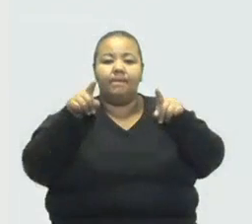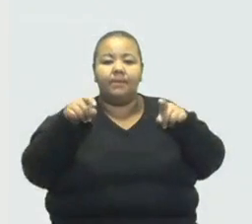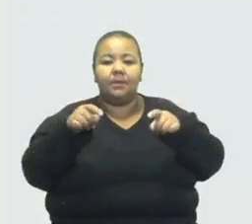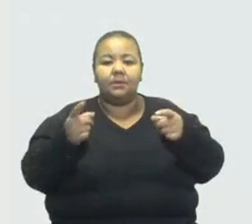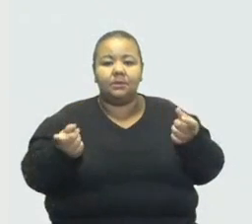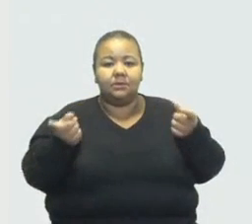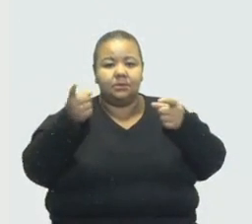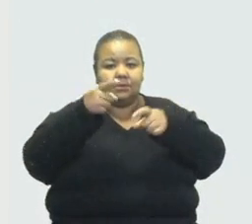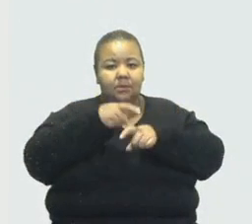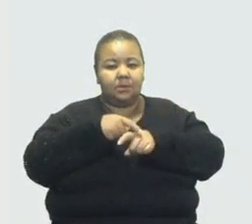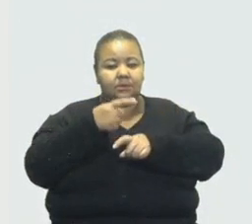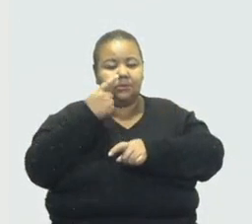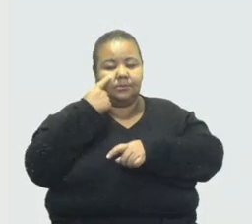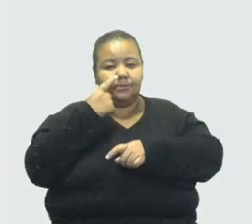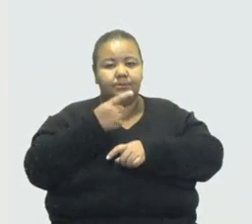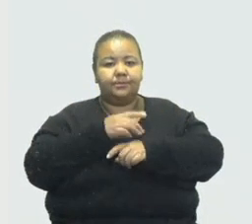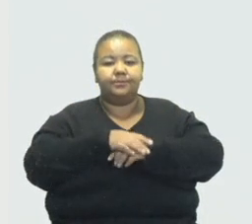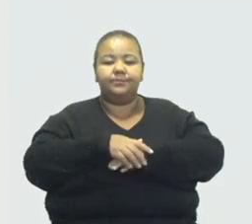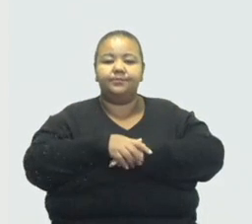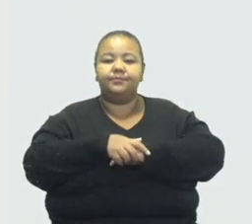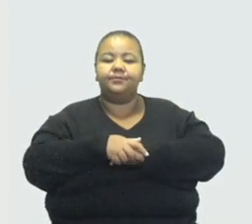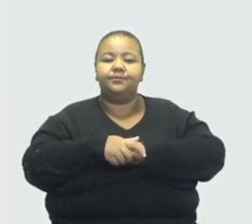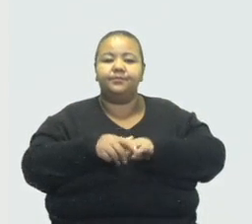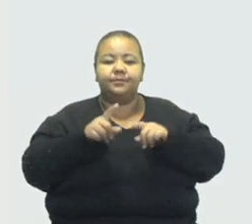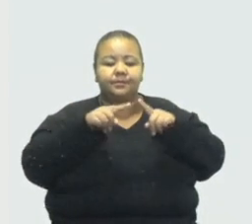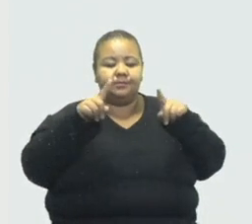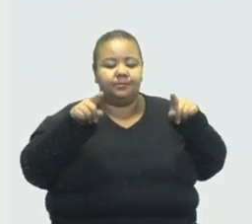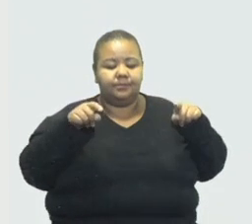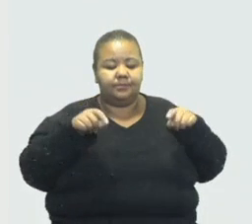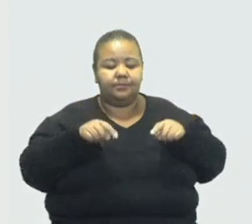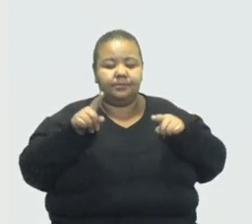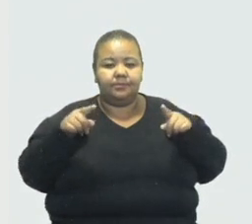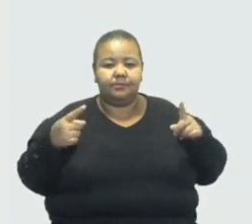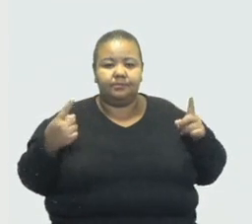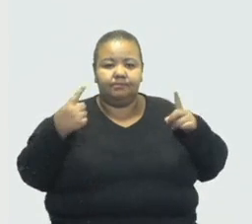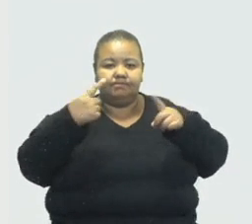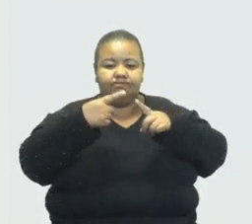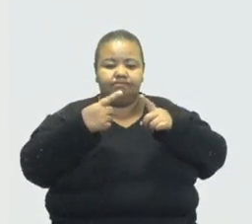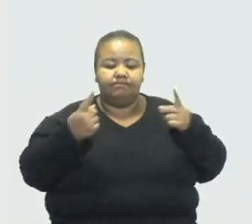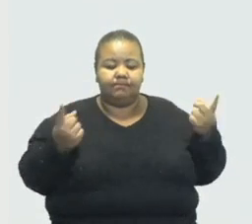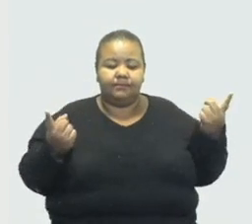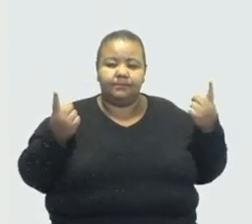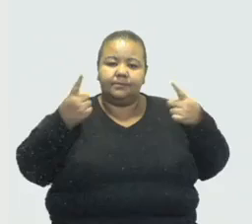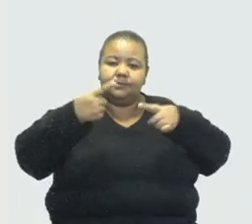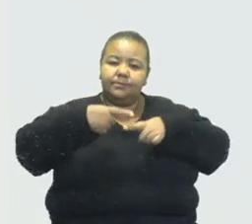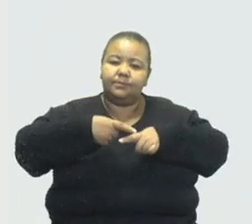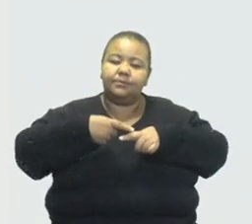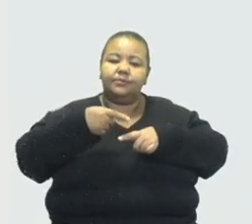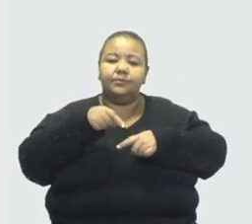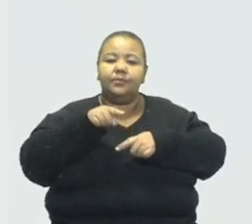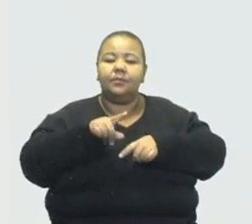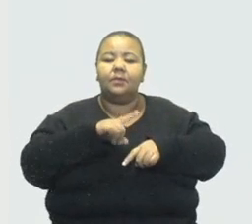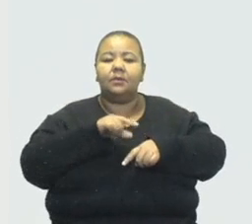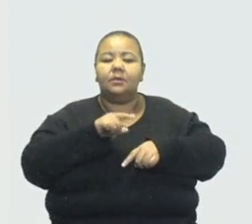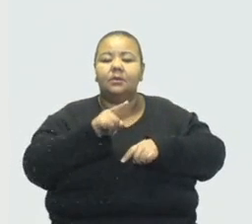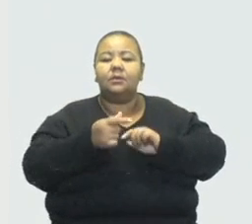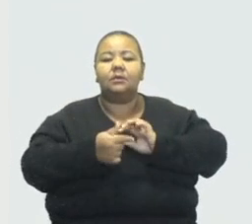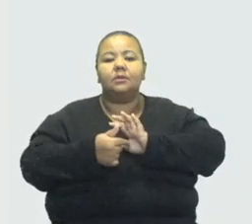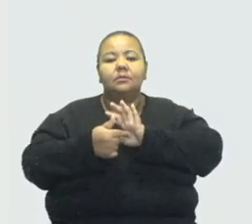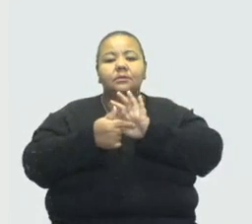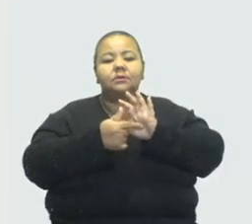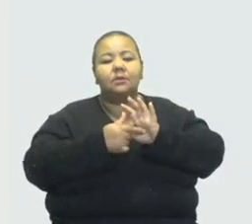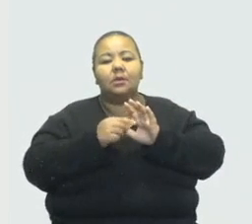Acompanhe. Uma matriz ela é dita inversa, que ela é indicada da seguinte forma, ela vai ter que apresentar a